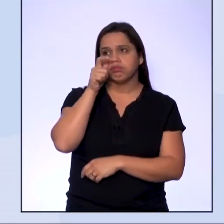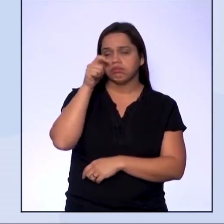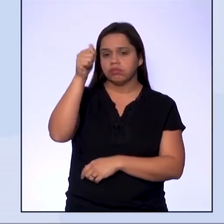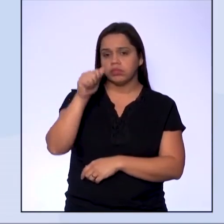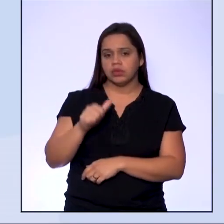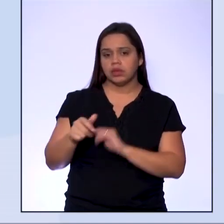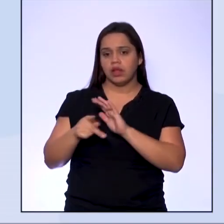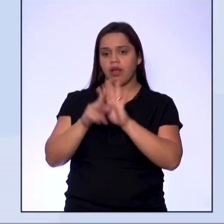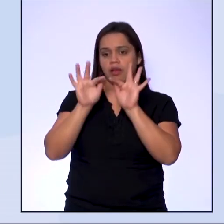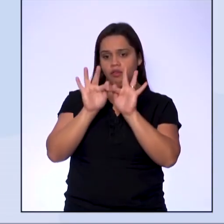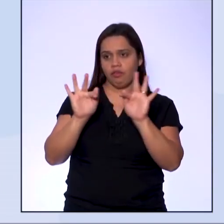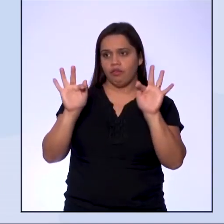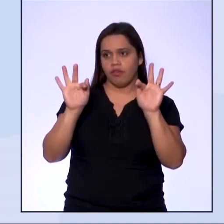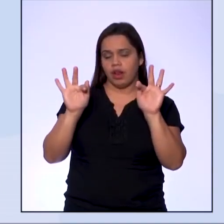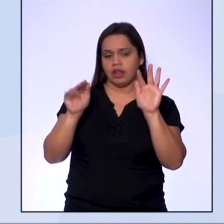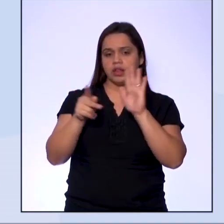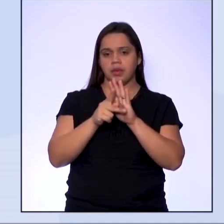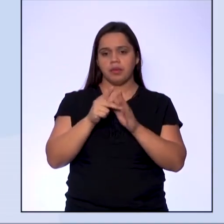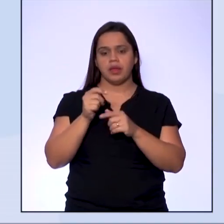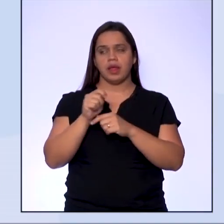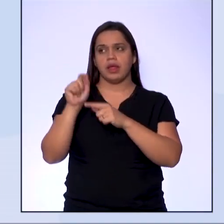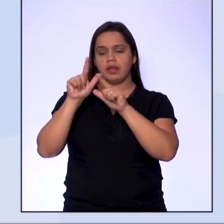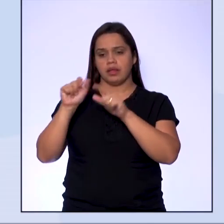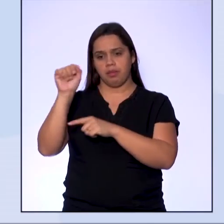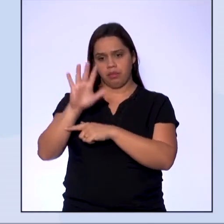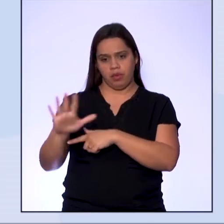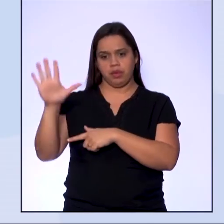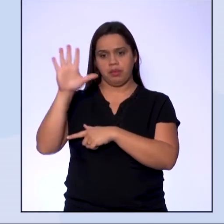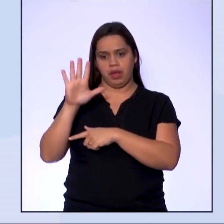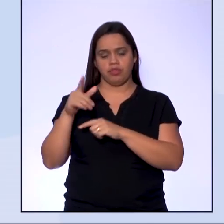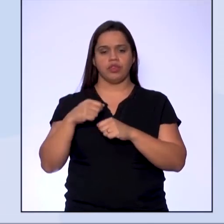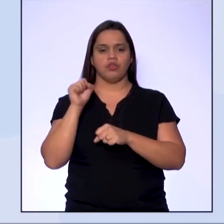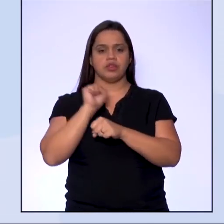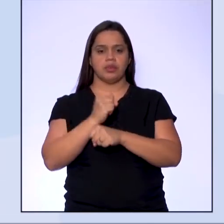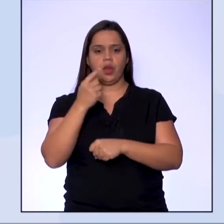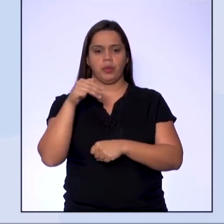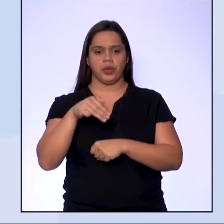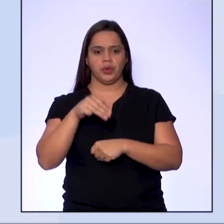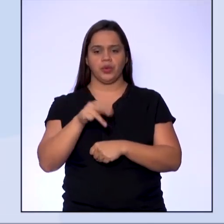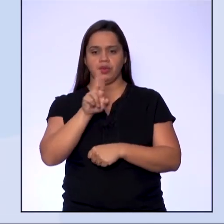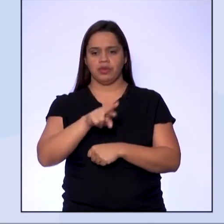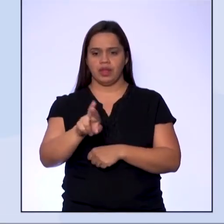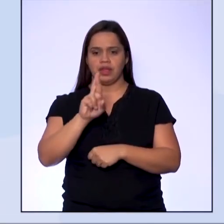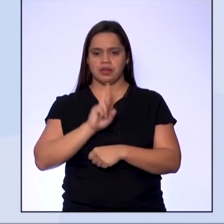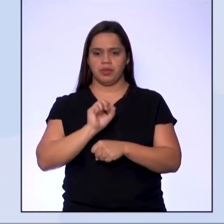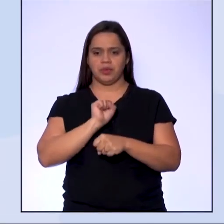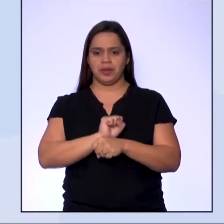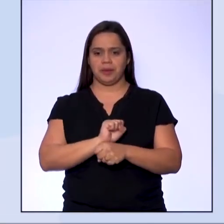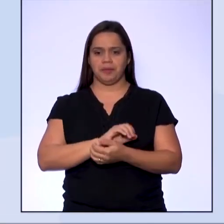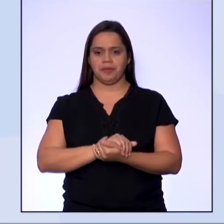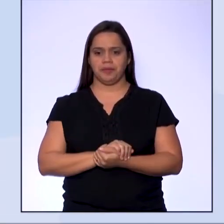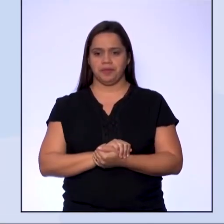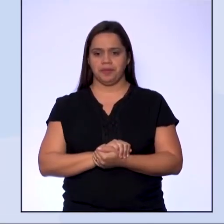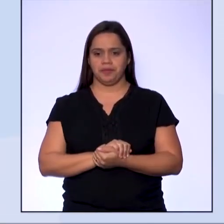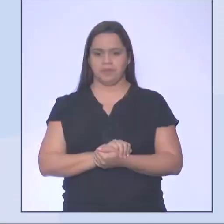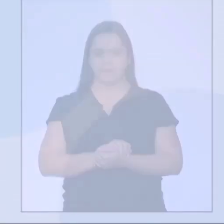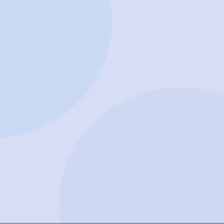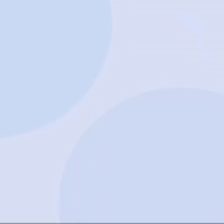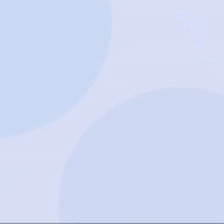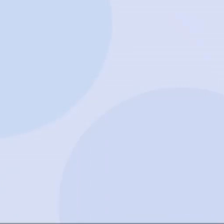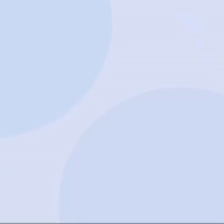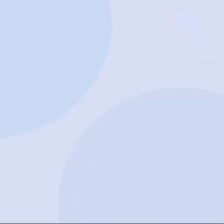Oscar Niemeyer em cima do que foi falado aí. Ele mesmo falou. Lembrando que a América Latina ela foi